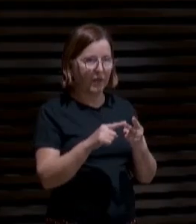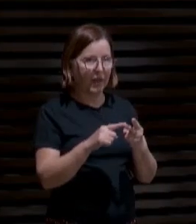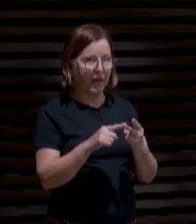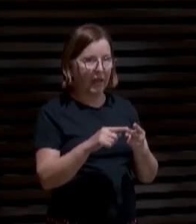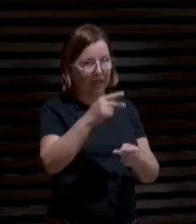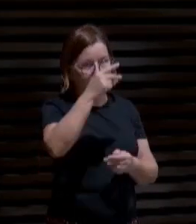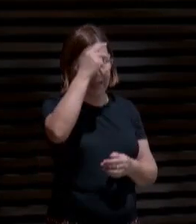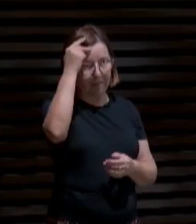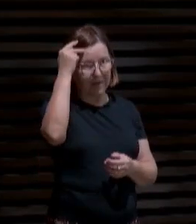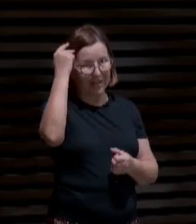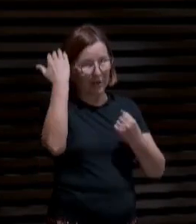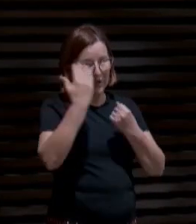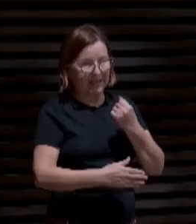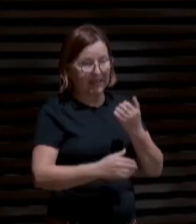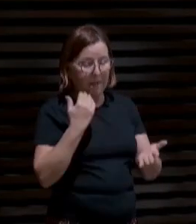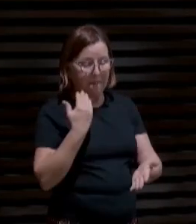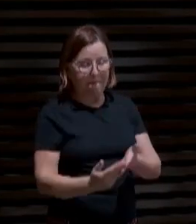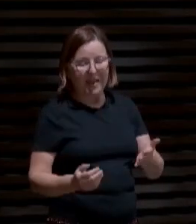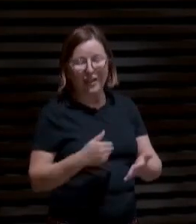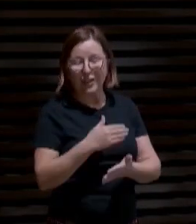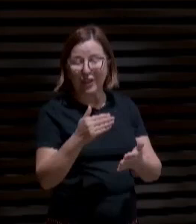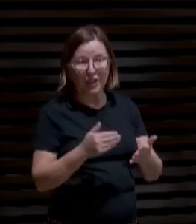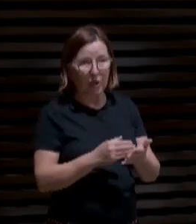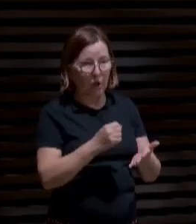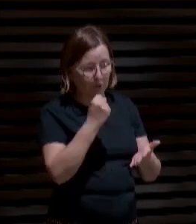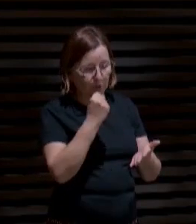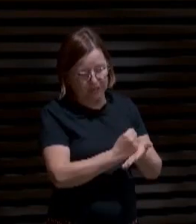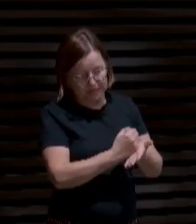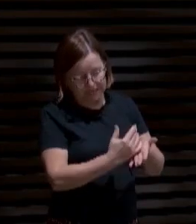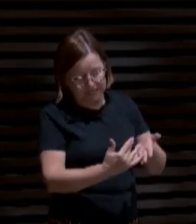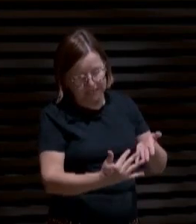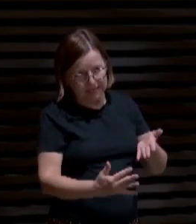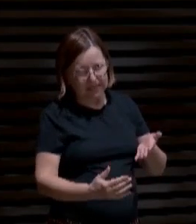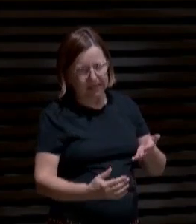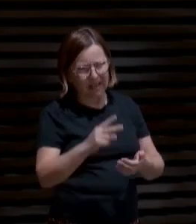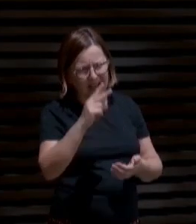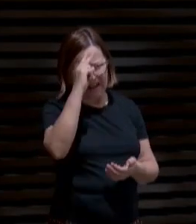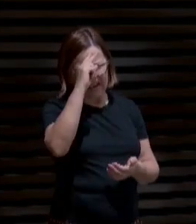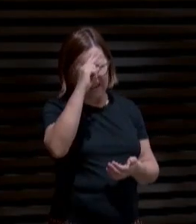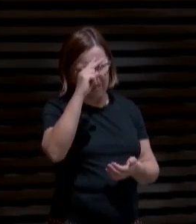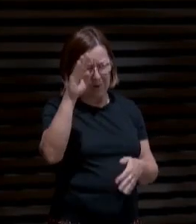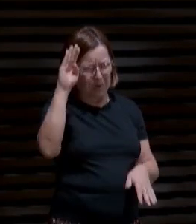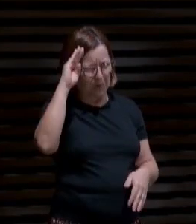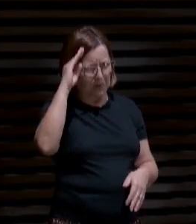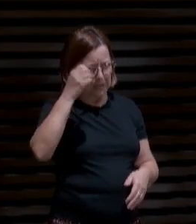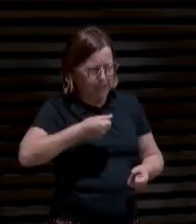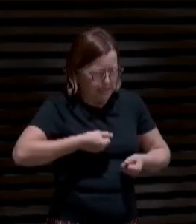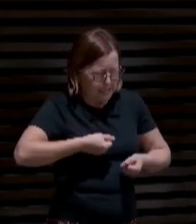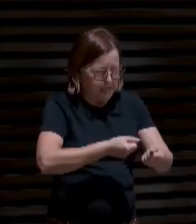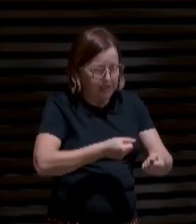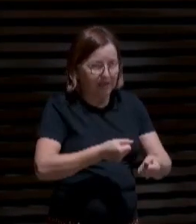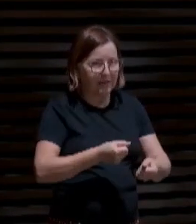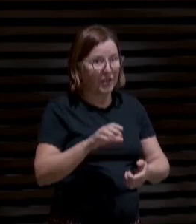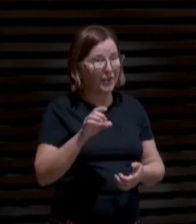sangue. Você se lembra que quando deram a última estocada nele, só saiu pouquinho de água e